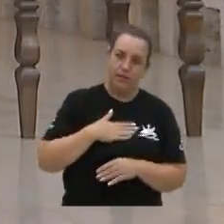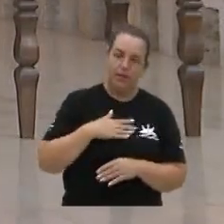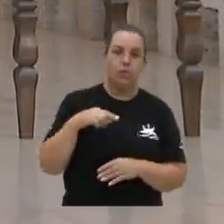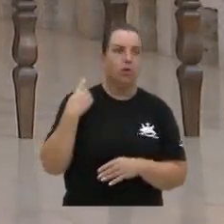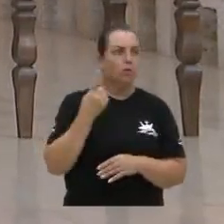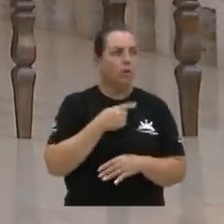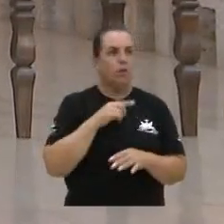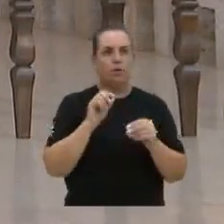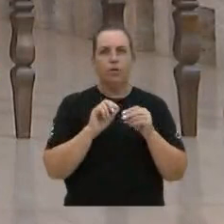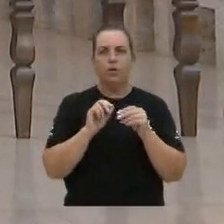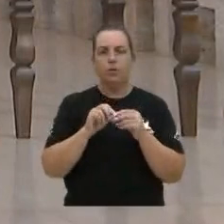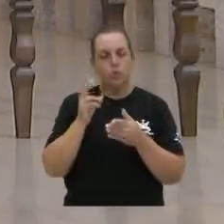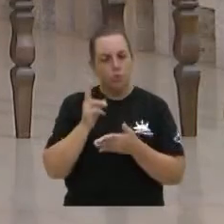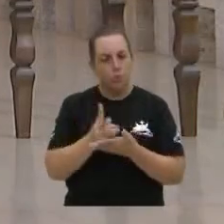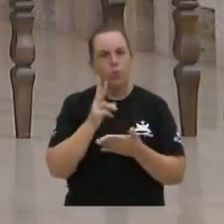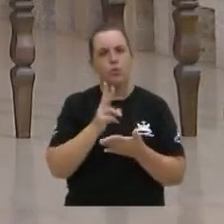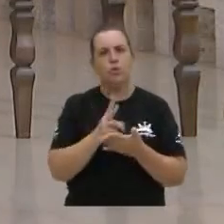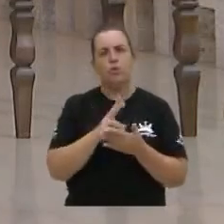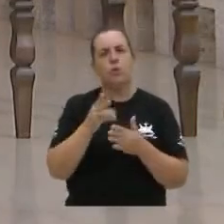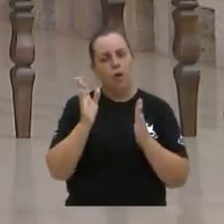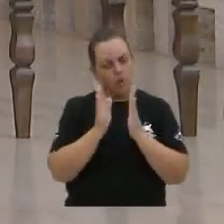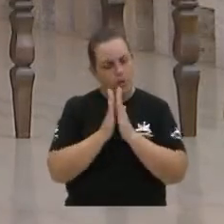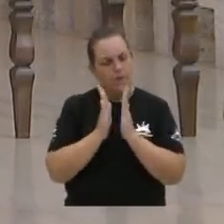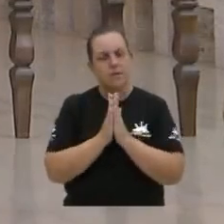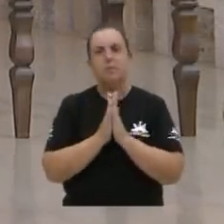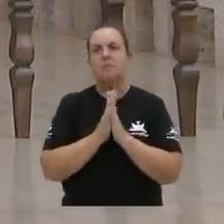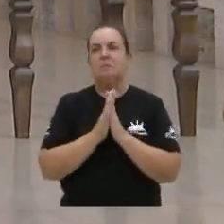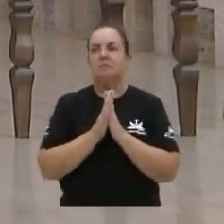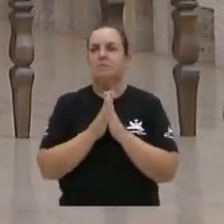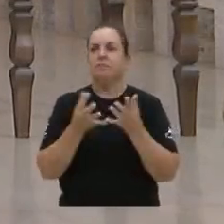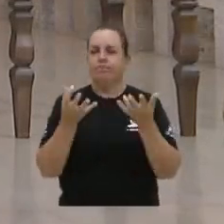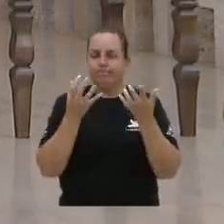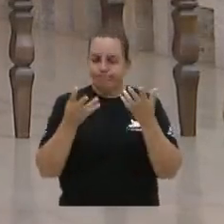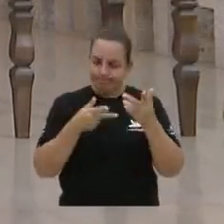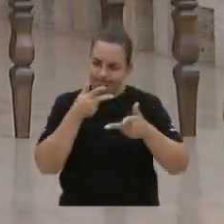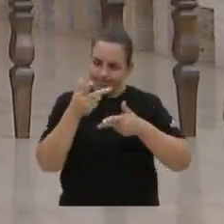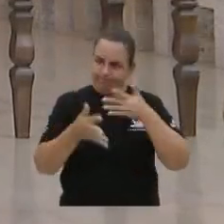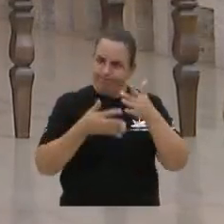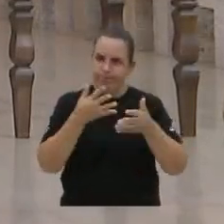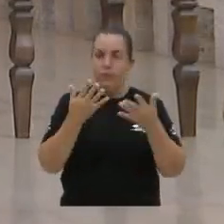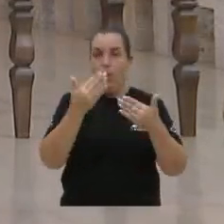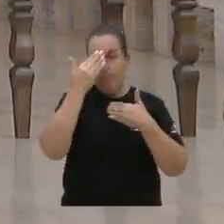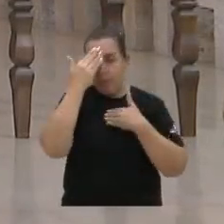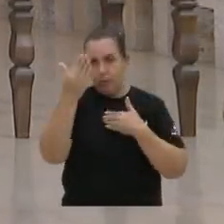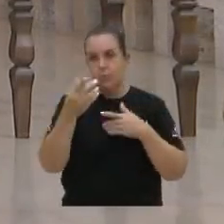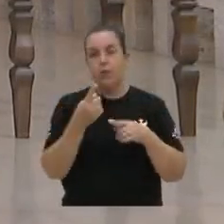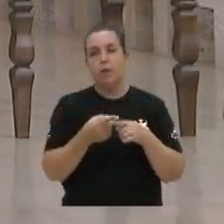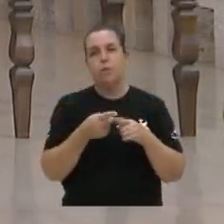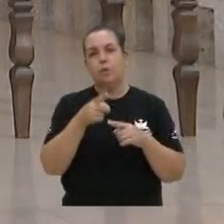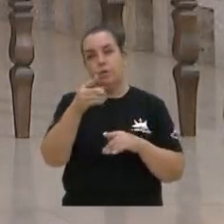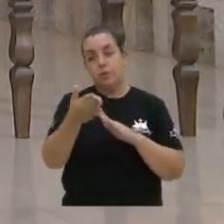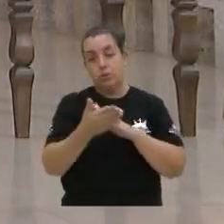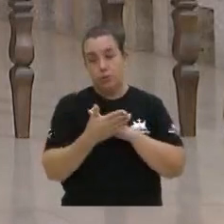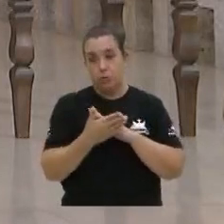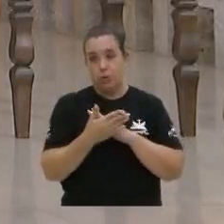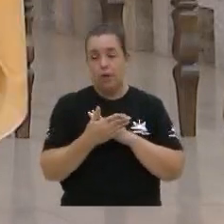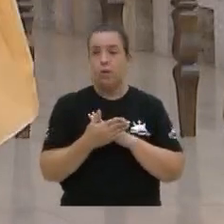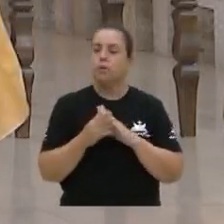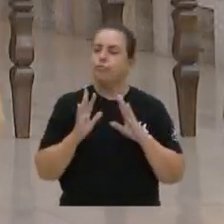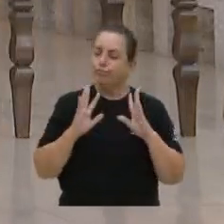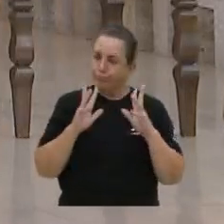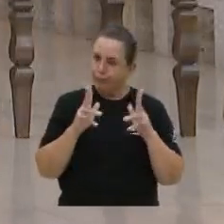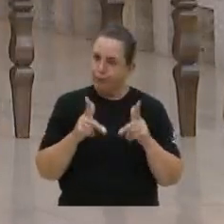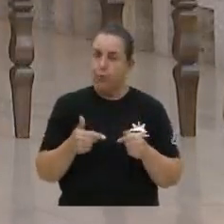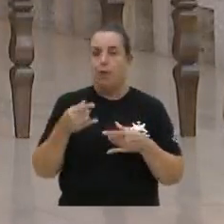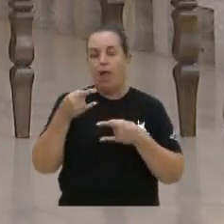vamos continuar nestas orações. Quero dizer a todos, muito obrigado pela ajuda. Na verdade,